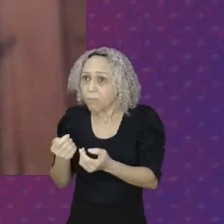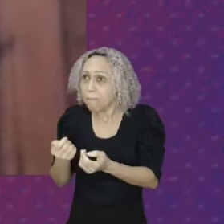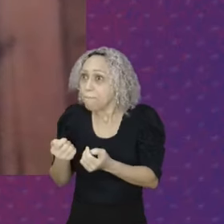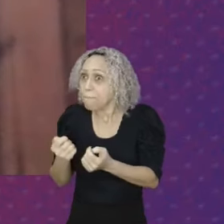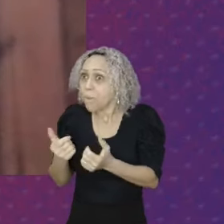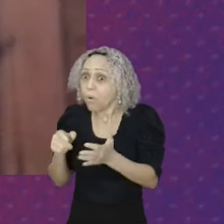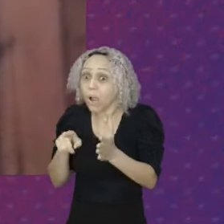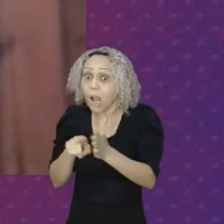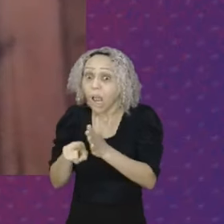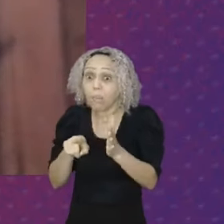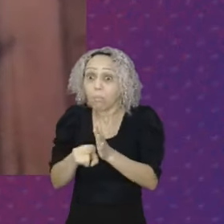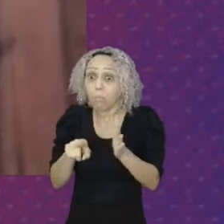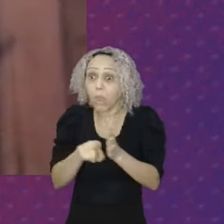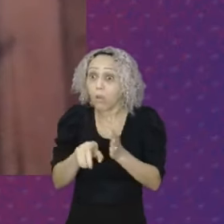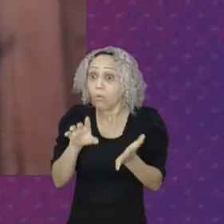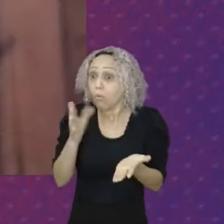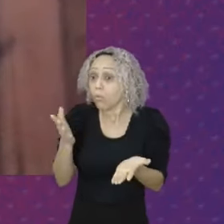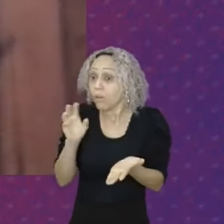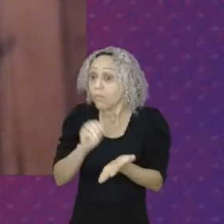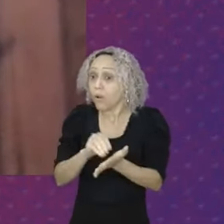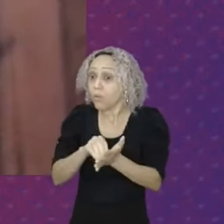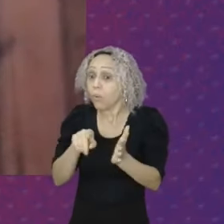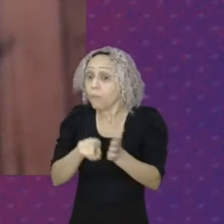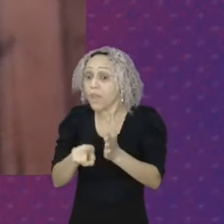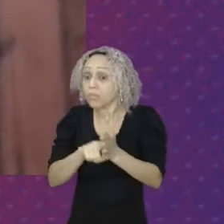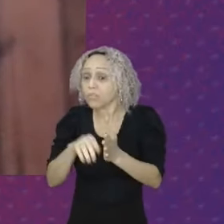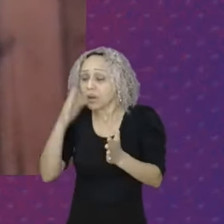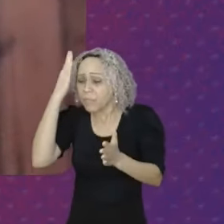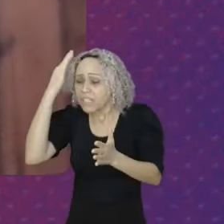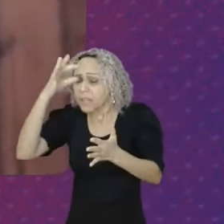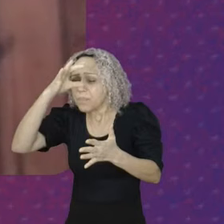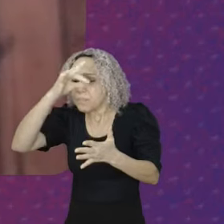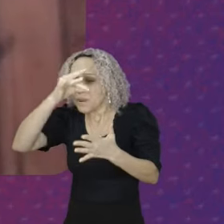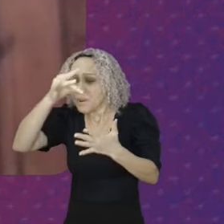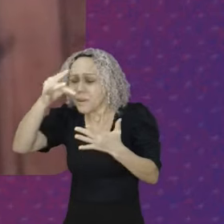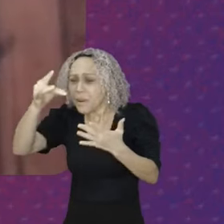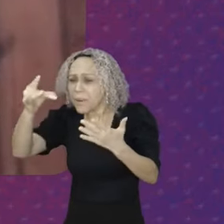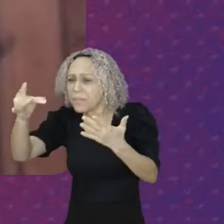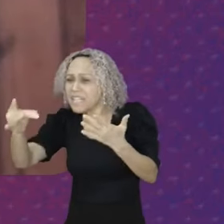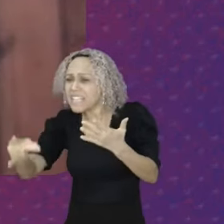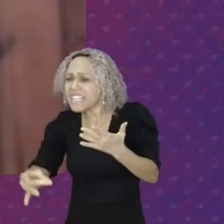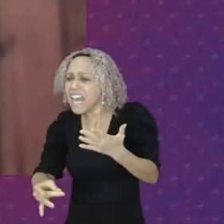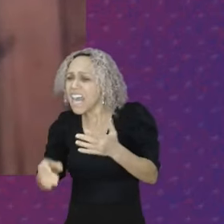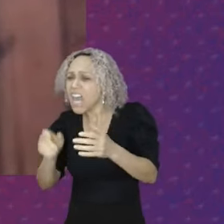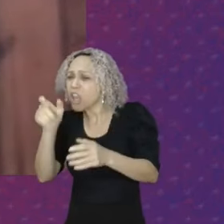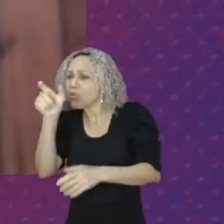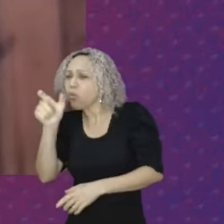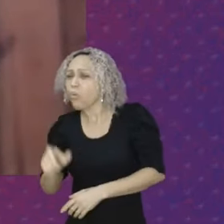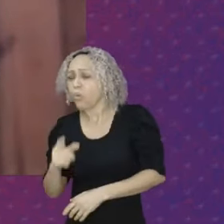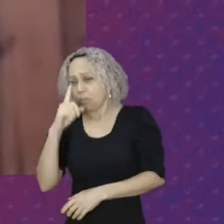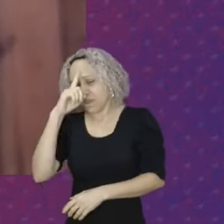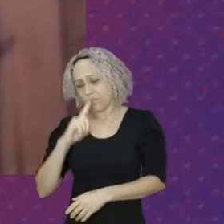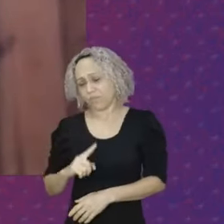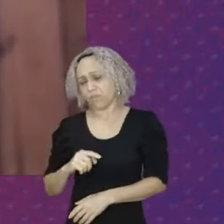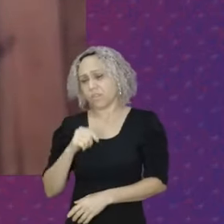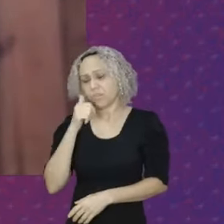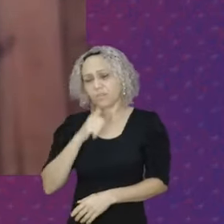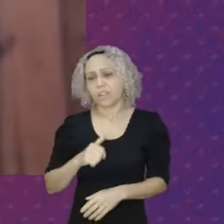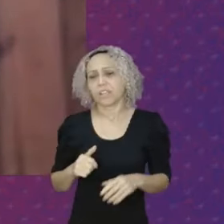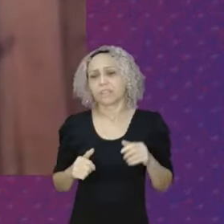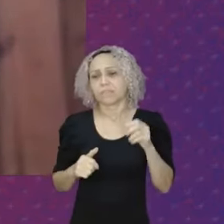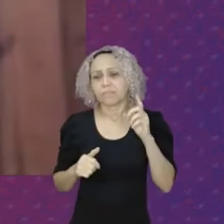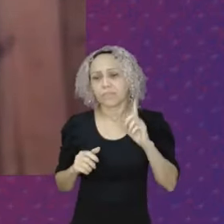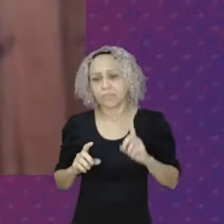subestimada tá então a gente também precisa eh garantir acessibilidade plena em todos os serviços